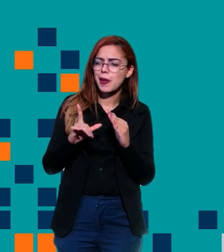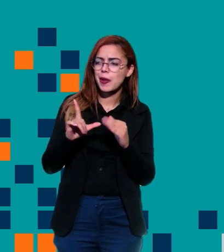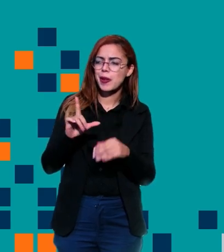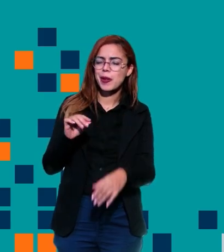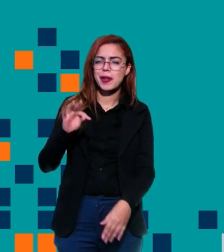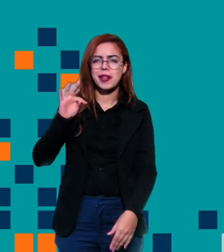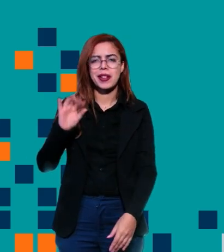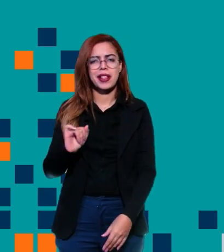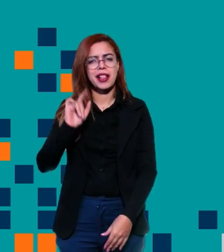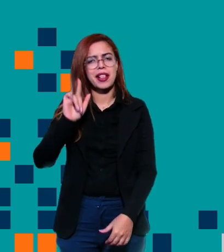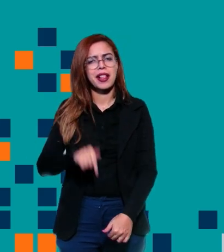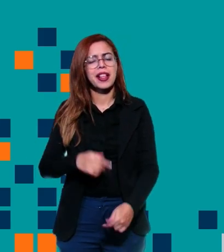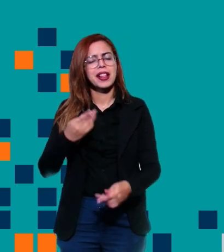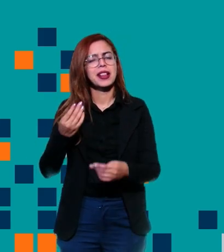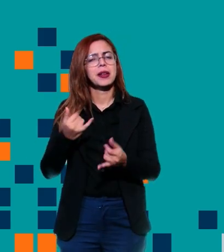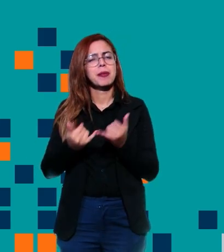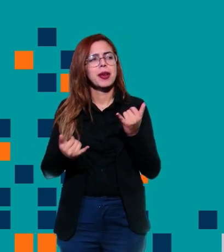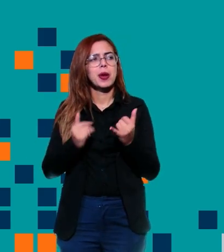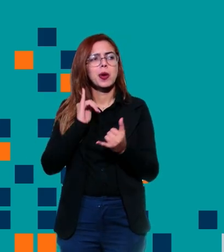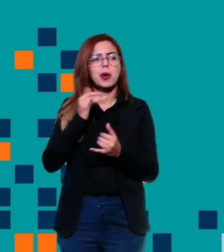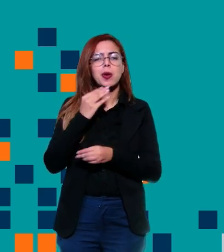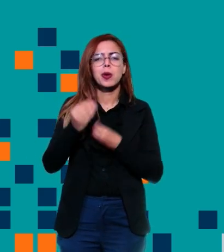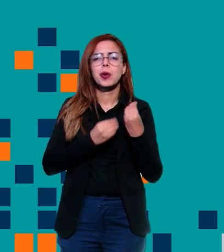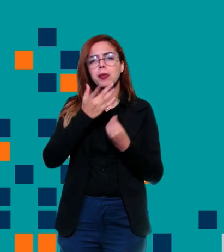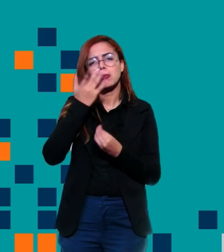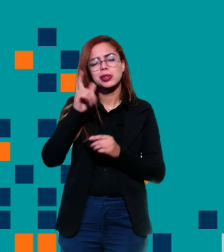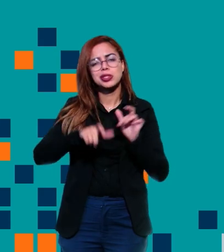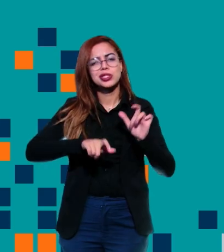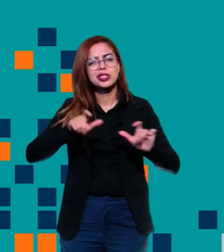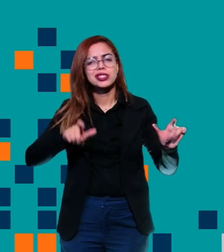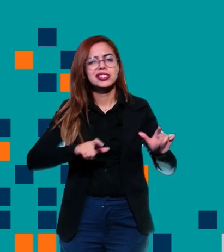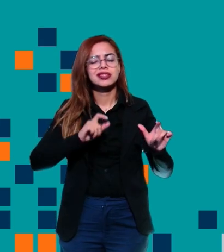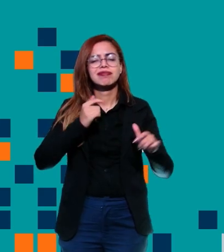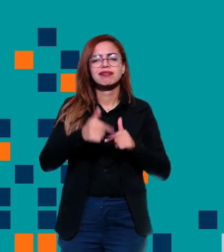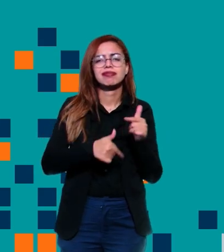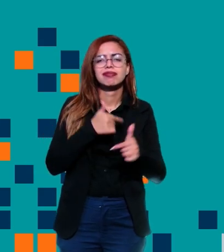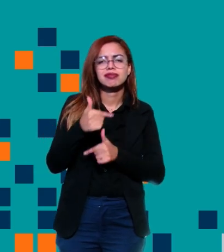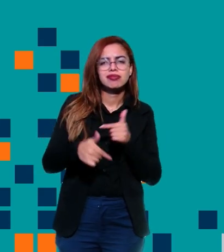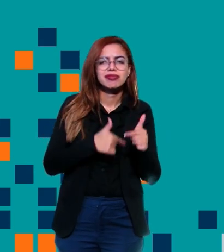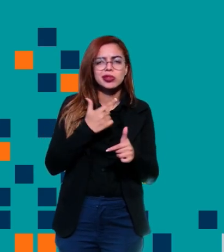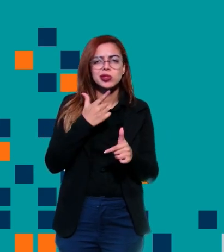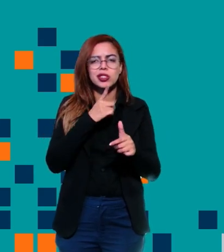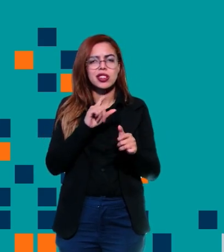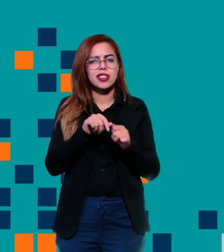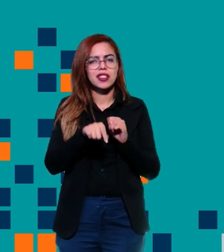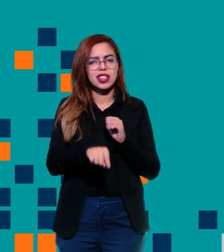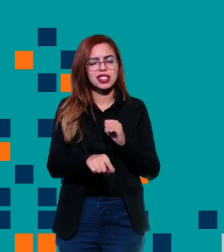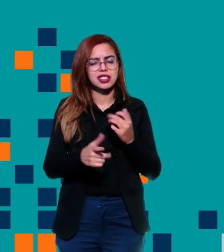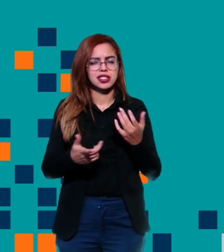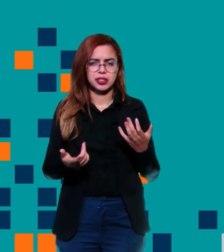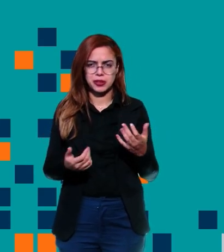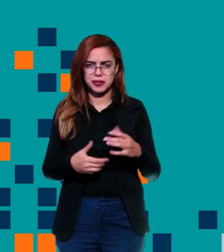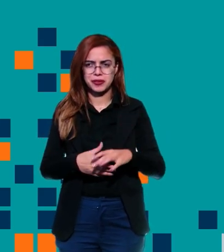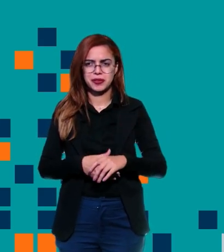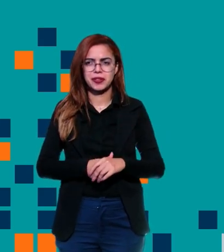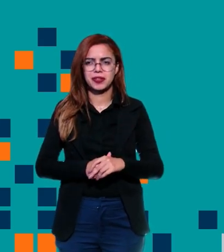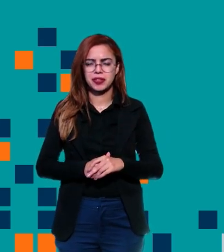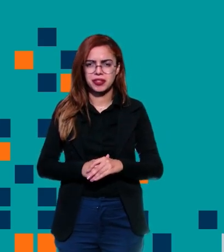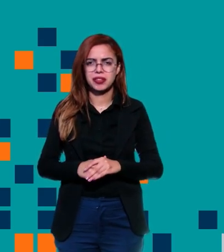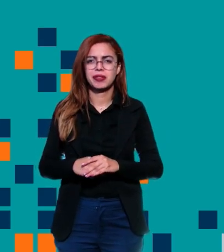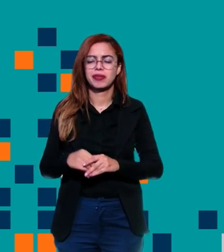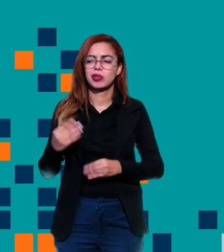que é contar com as pessoas que trabalham e que têm expertise de fazer aquilo, né? Então, como